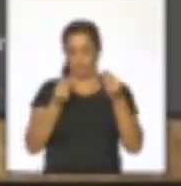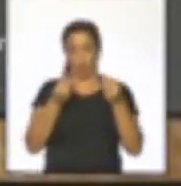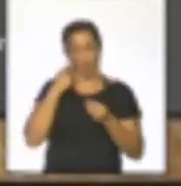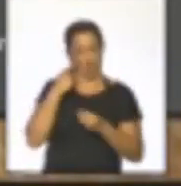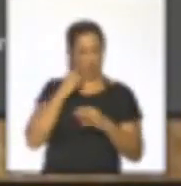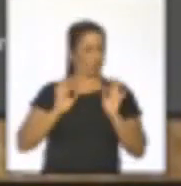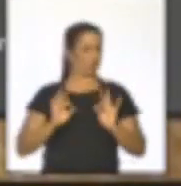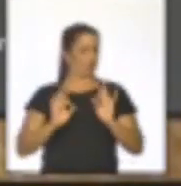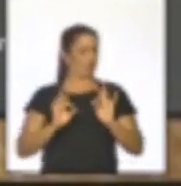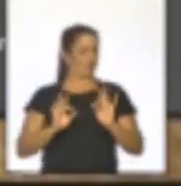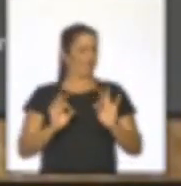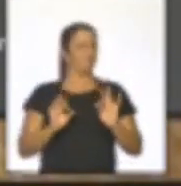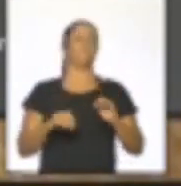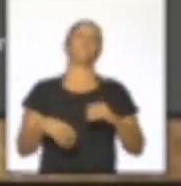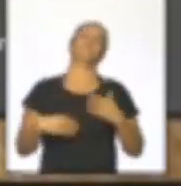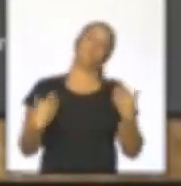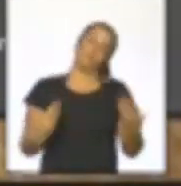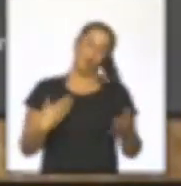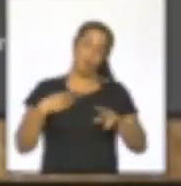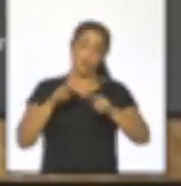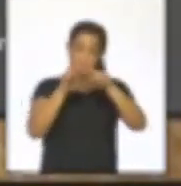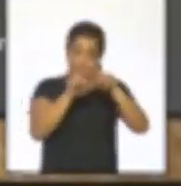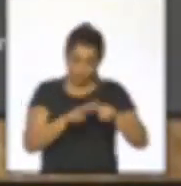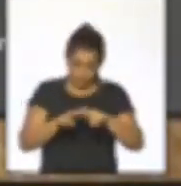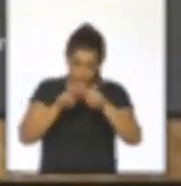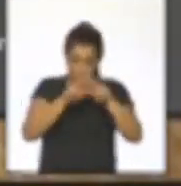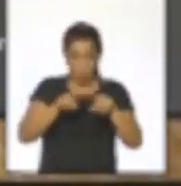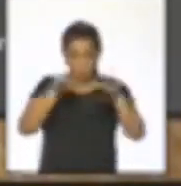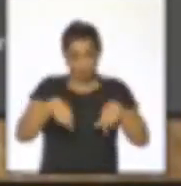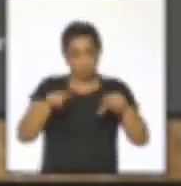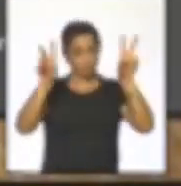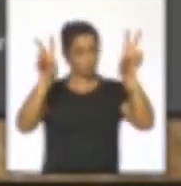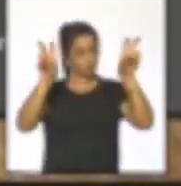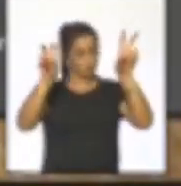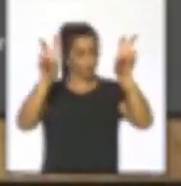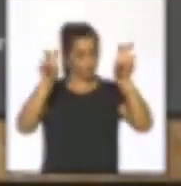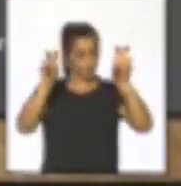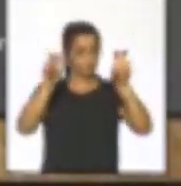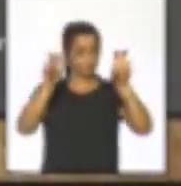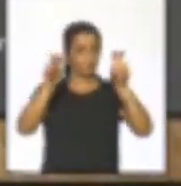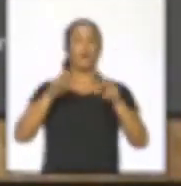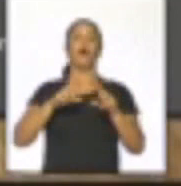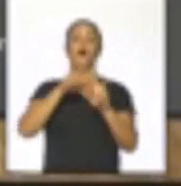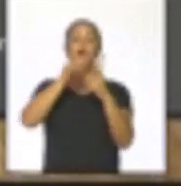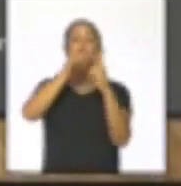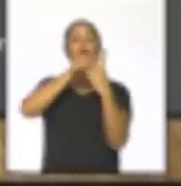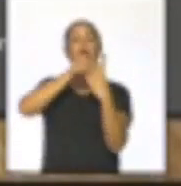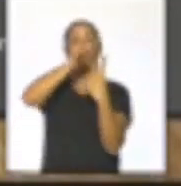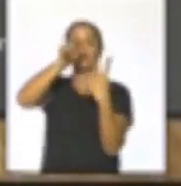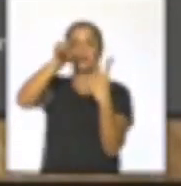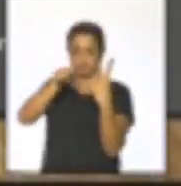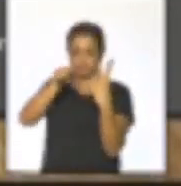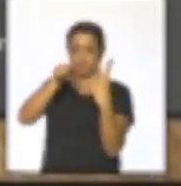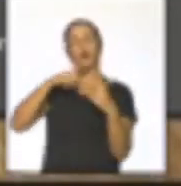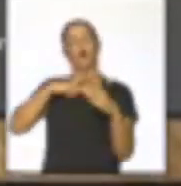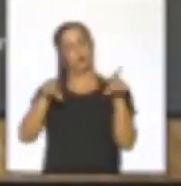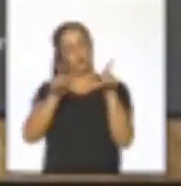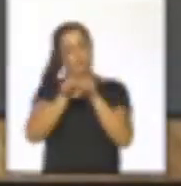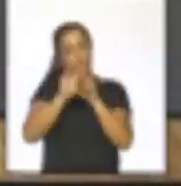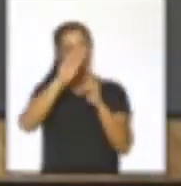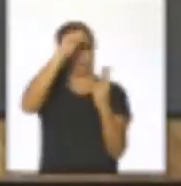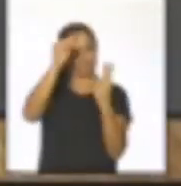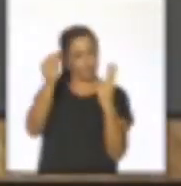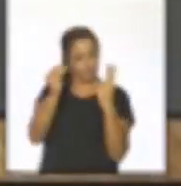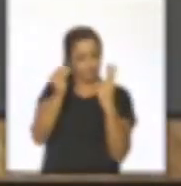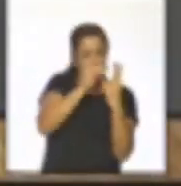hein? Então, a nossa revisão é sobre raiz quadrada, as aplicações que eu acabei de mencionar.